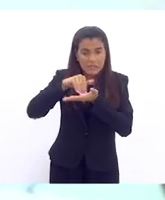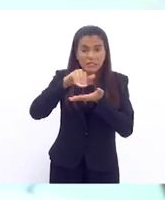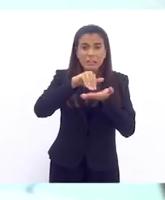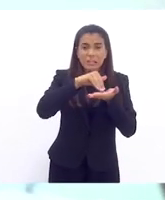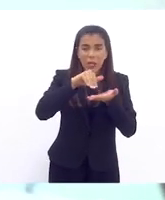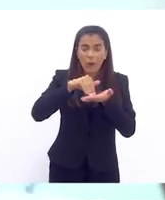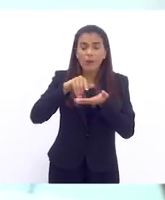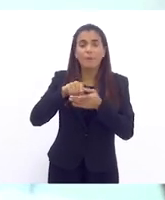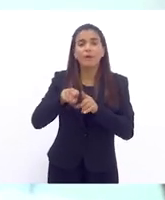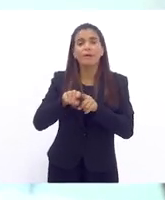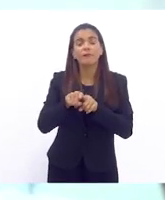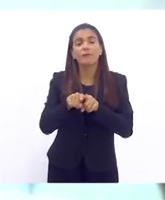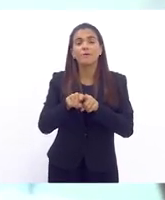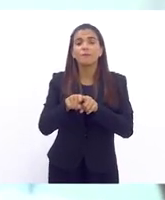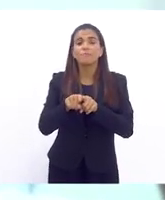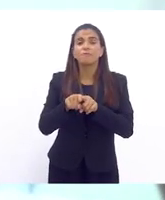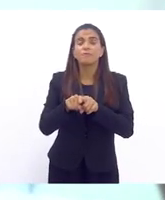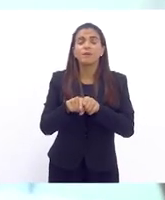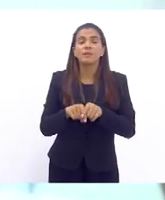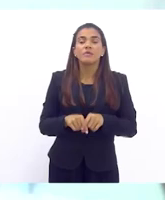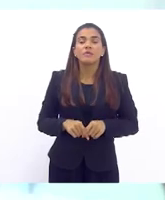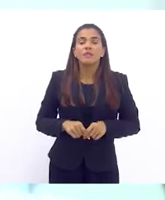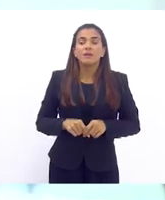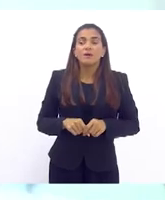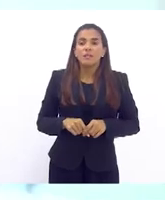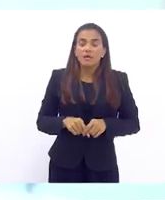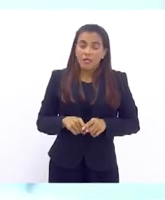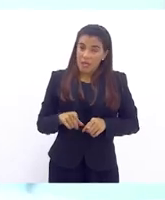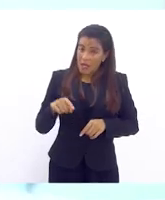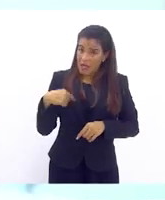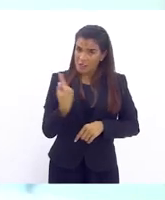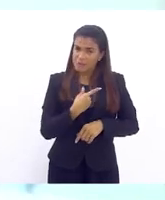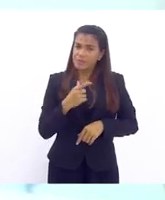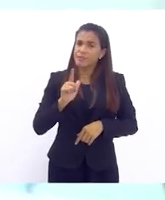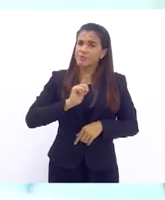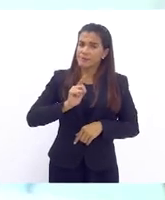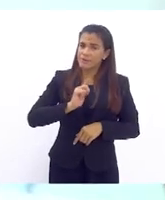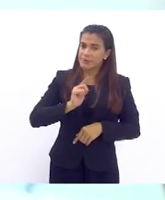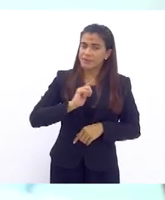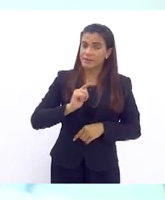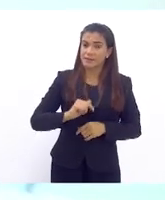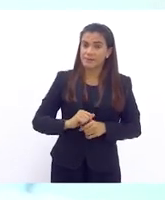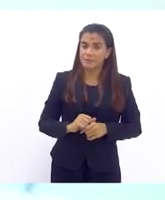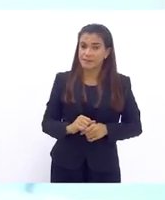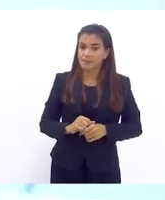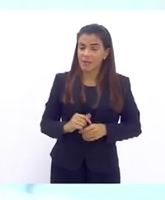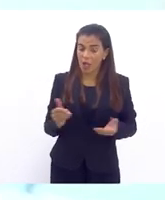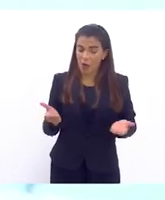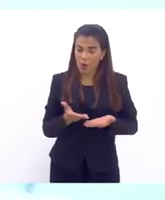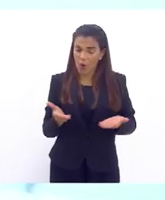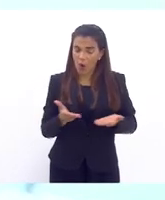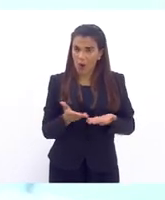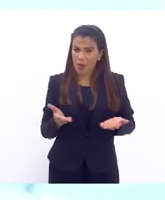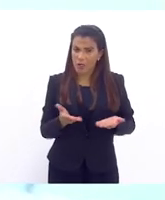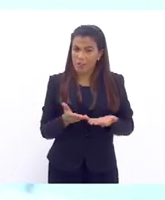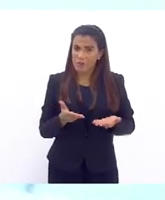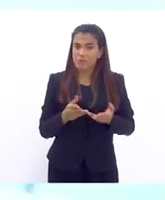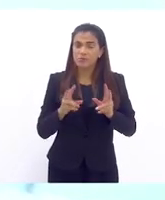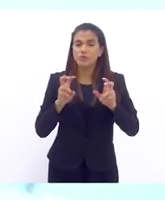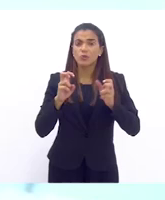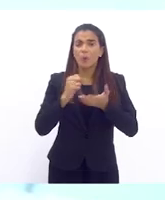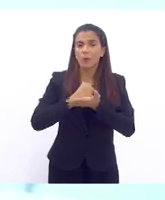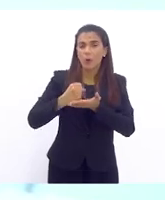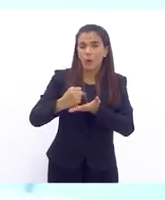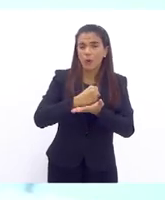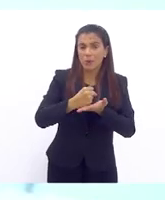ser utilizado a gente tem seja feita a gente tem agora com a questão das concessões